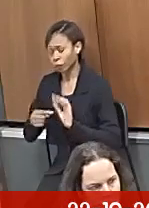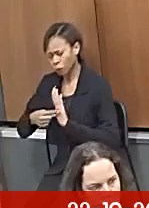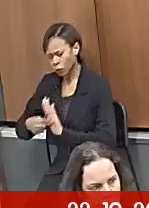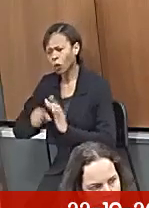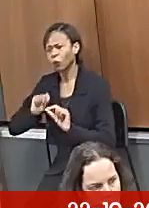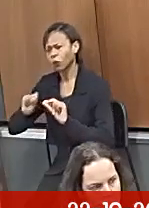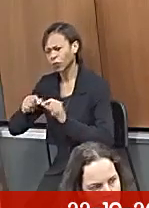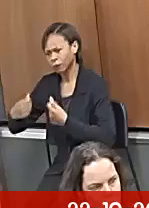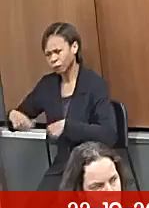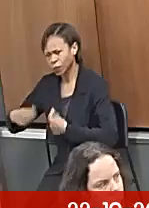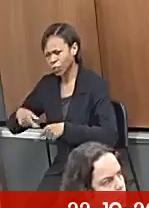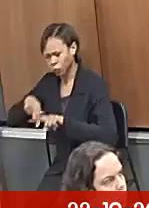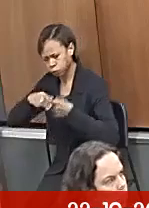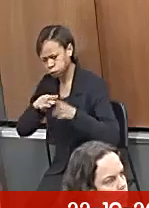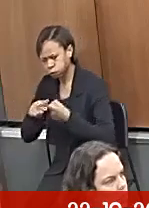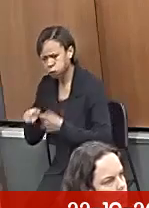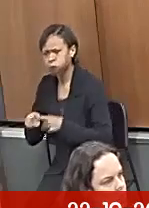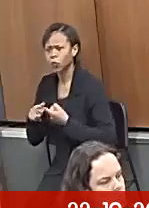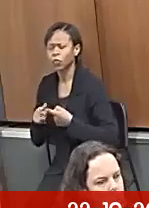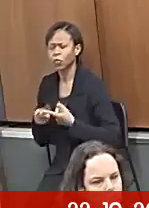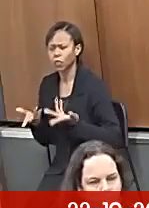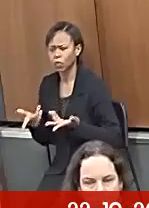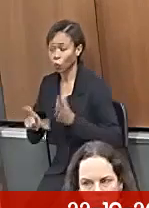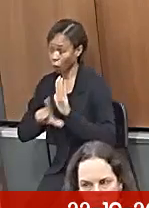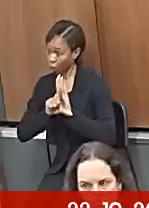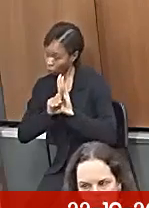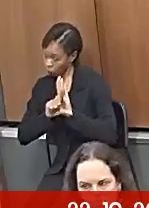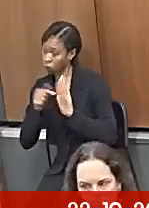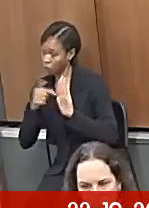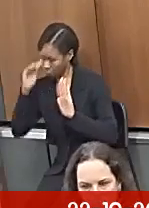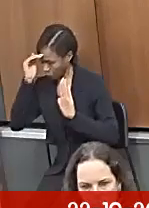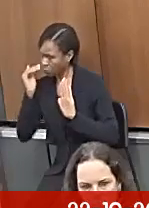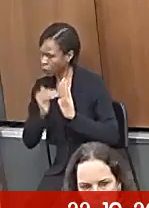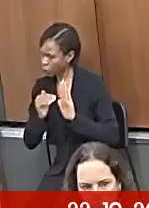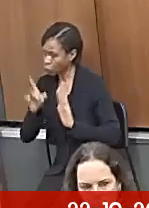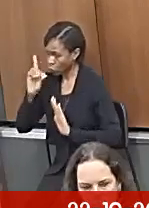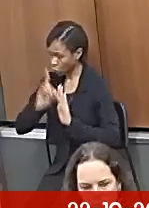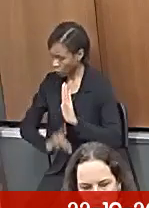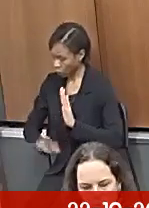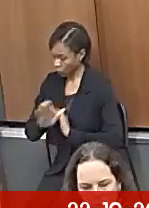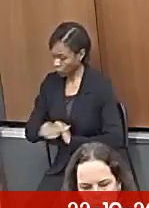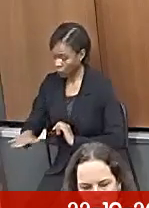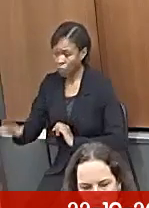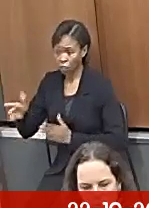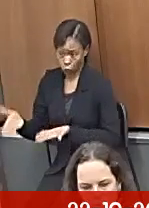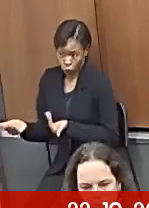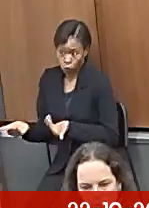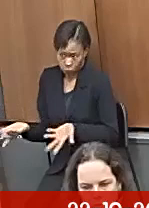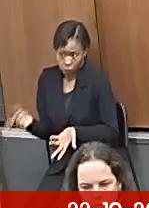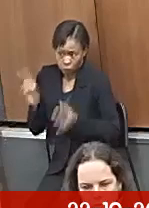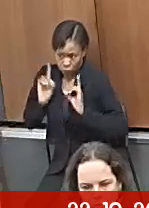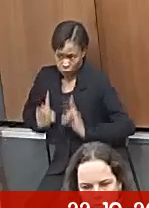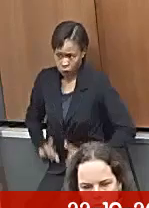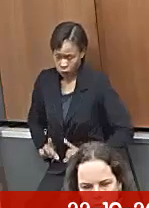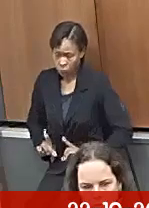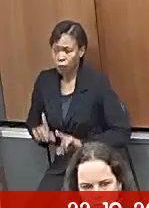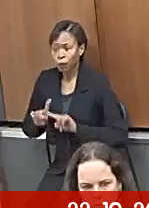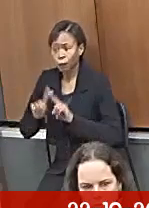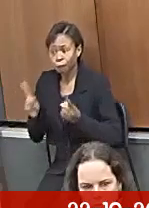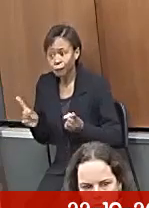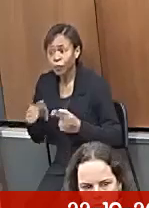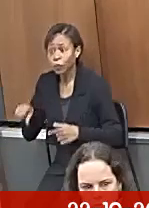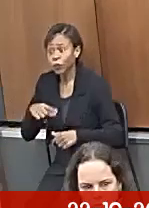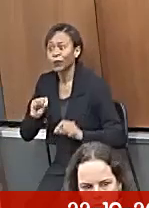precisa ser corrigido com base na legislação e no direito dessas crianças, desses adolescentes com deficiência, mas nós vamos